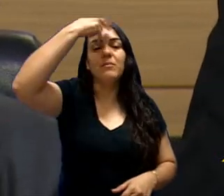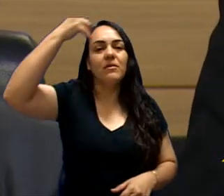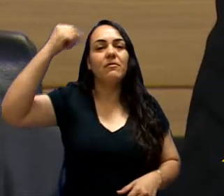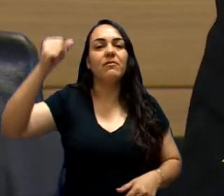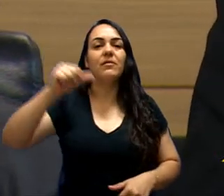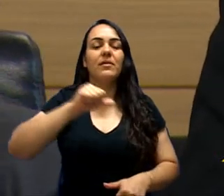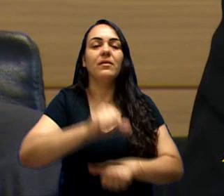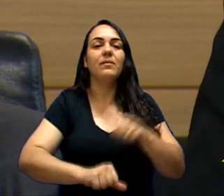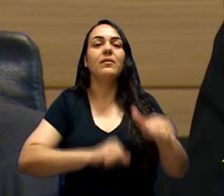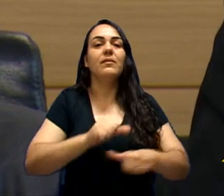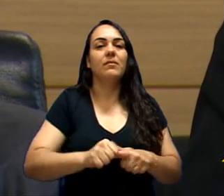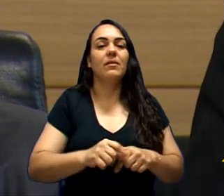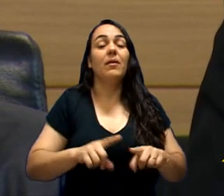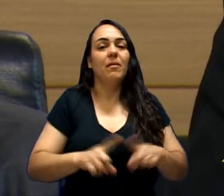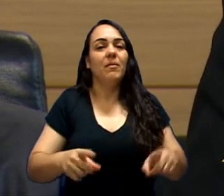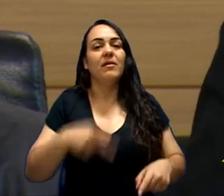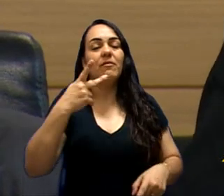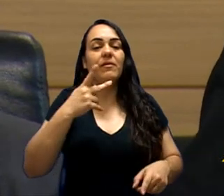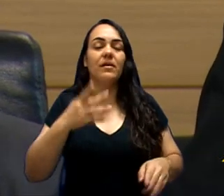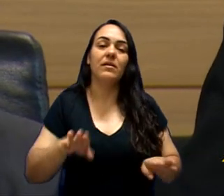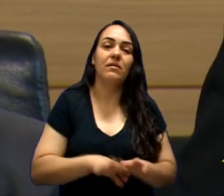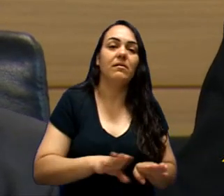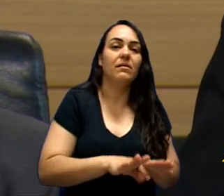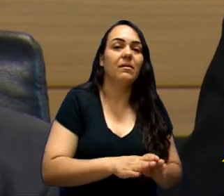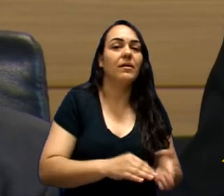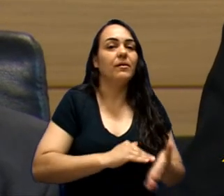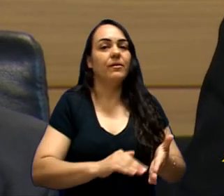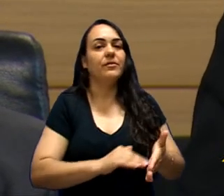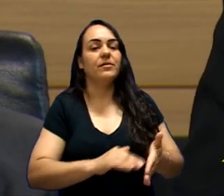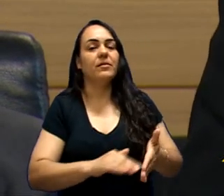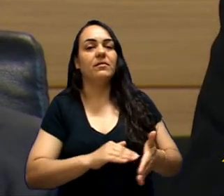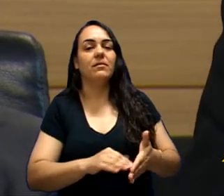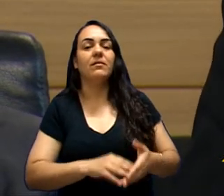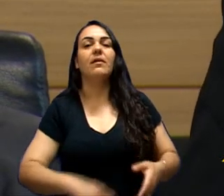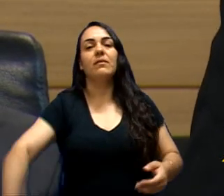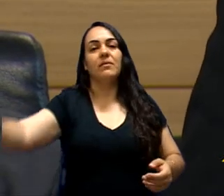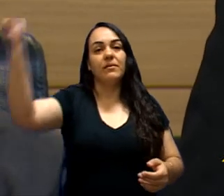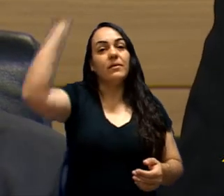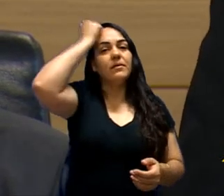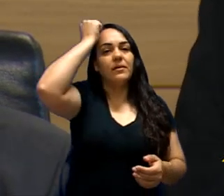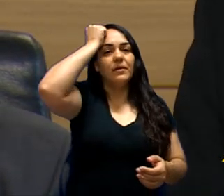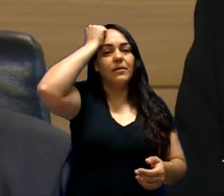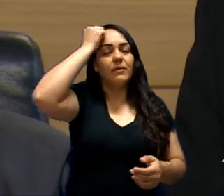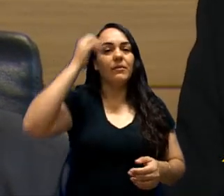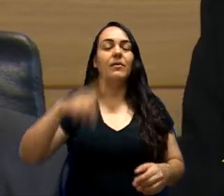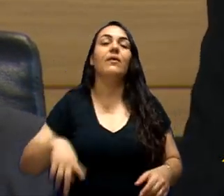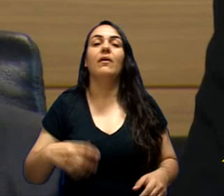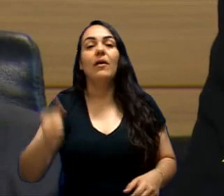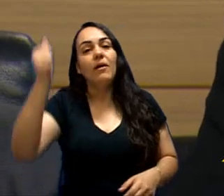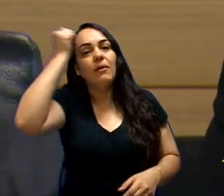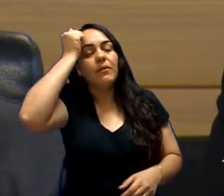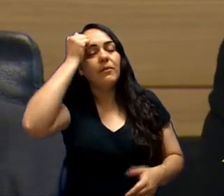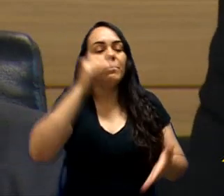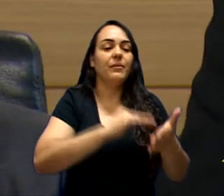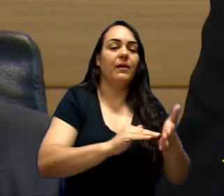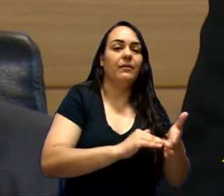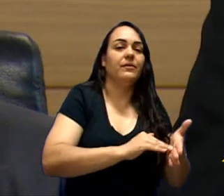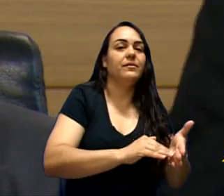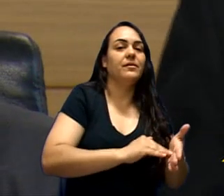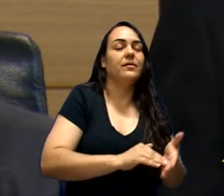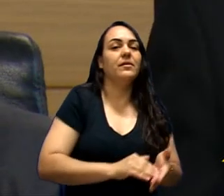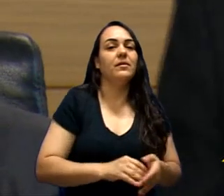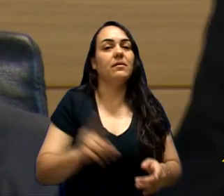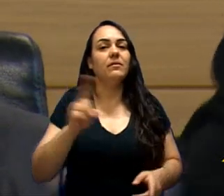Fazenda é um funcionário público de carreira. É isso que eu não entendo. Agora, se dá, agora a culpa é do secretário, a culpa é do outro secretário. Agora,